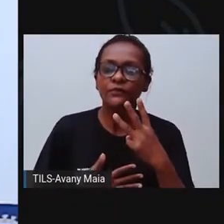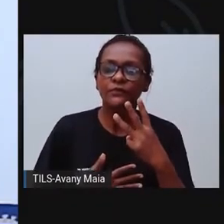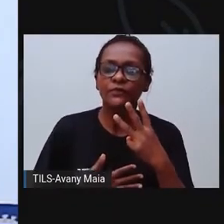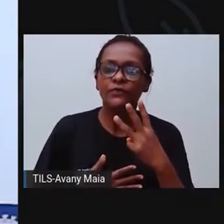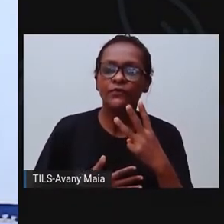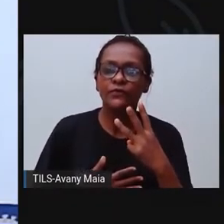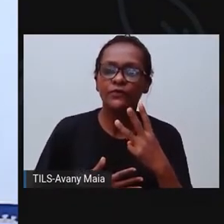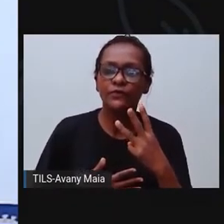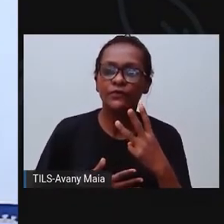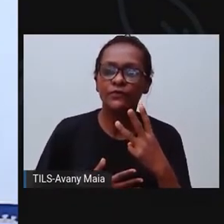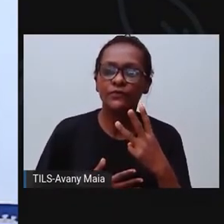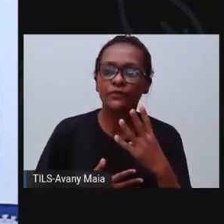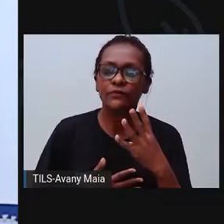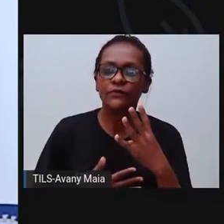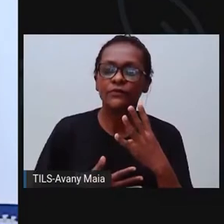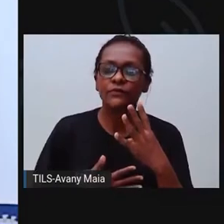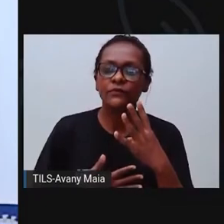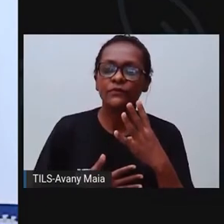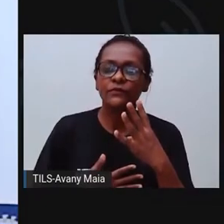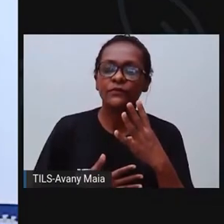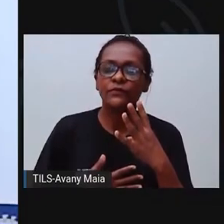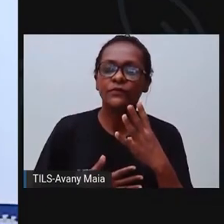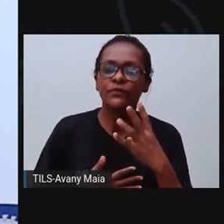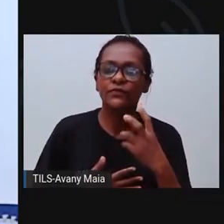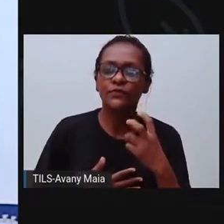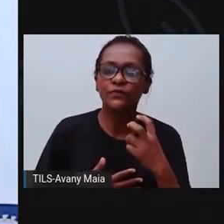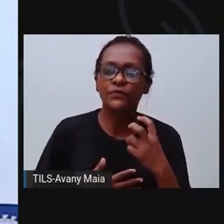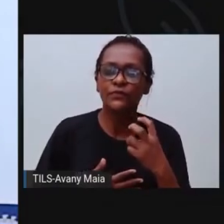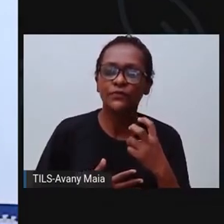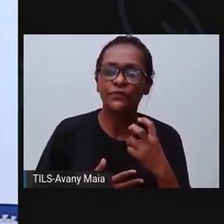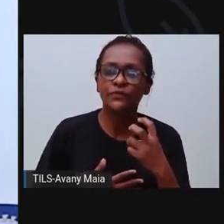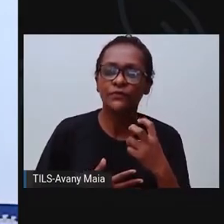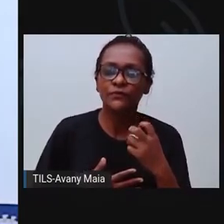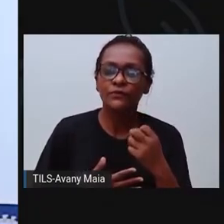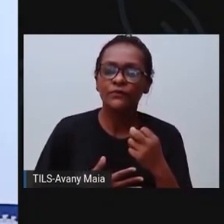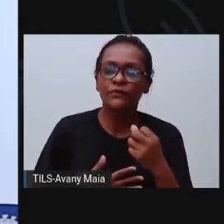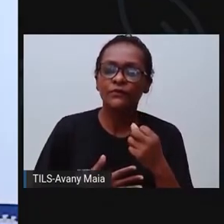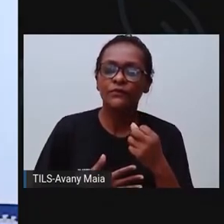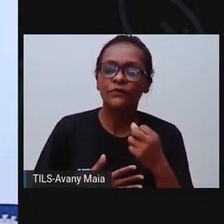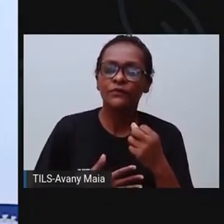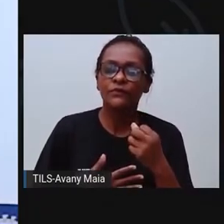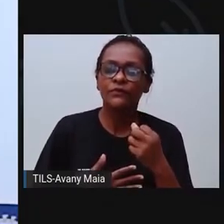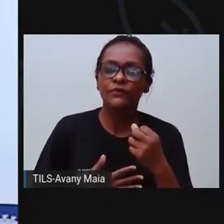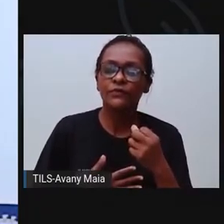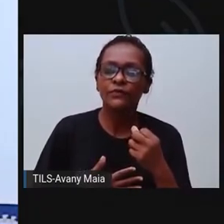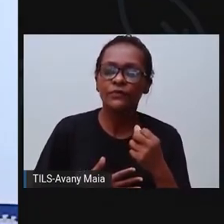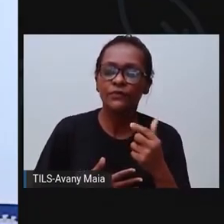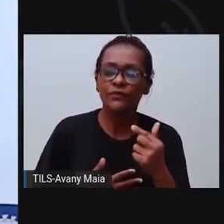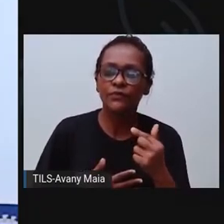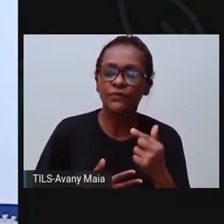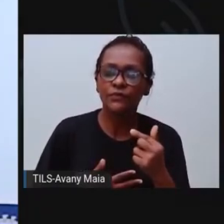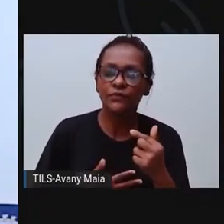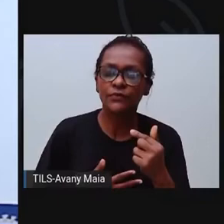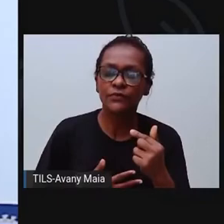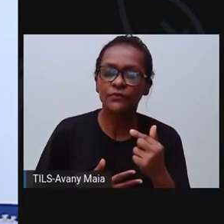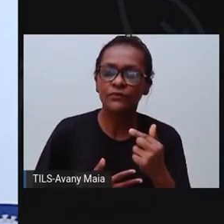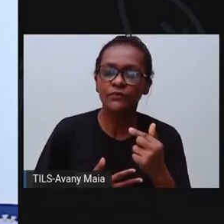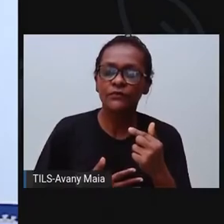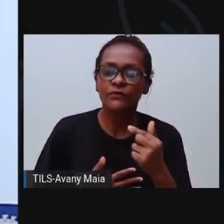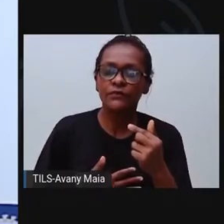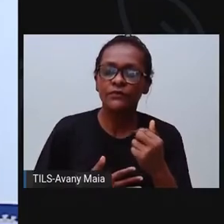três, quatro, cinco, seis,